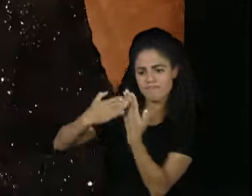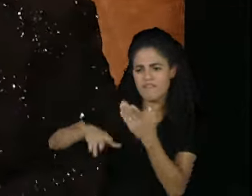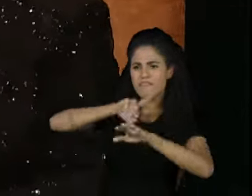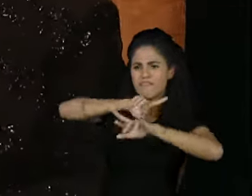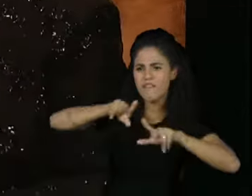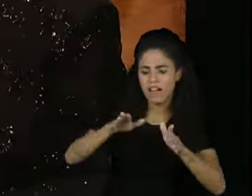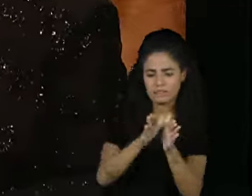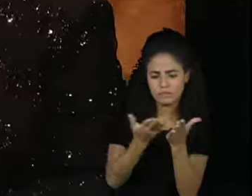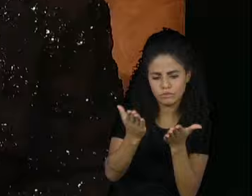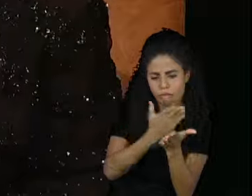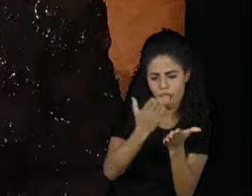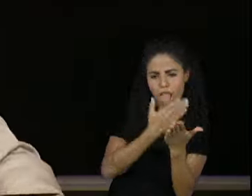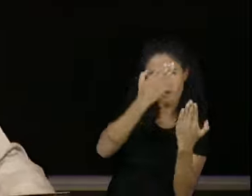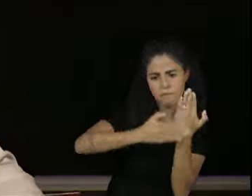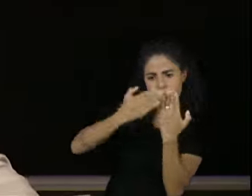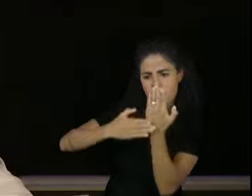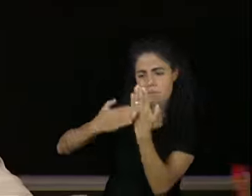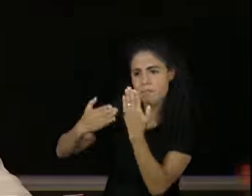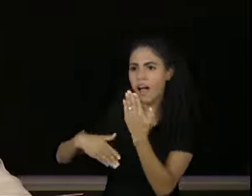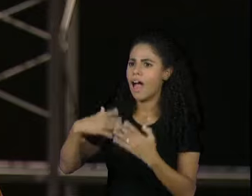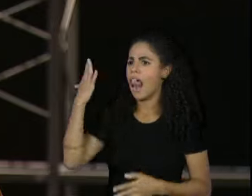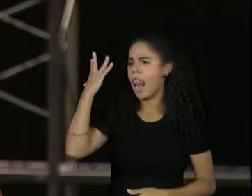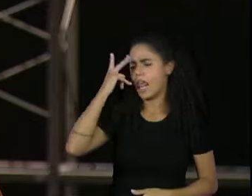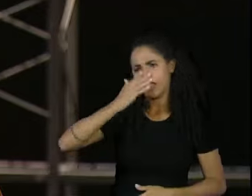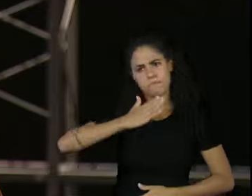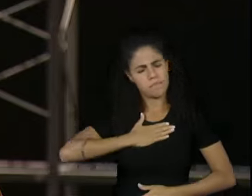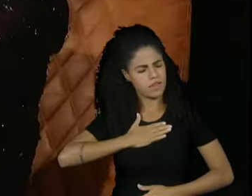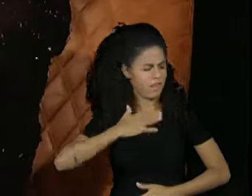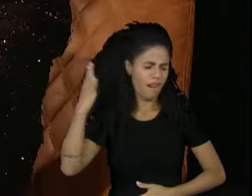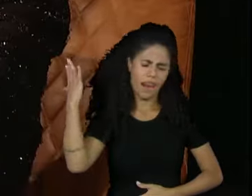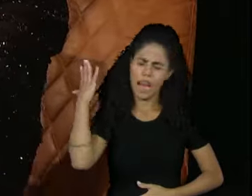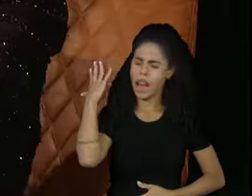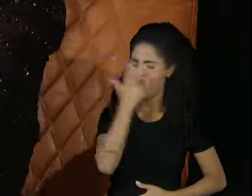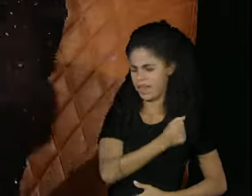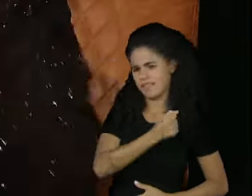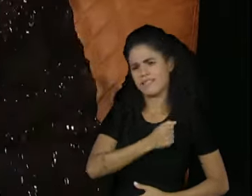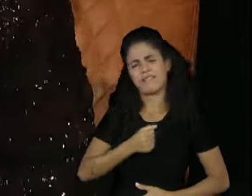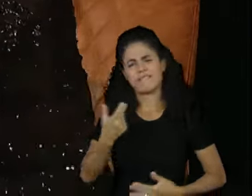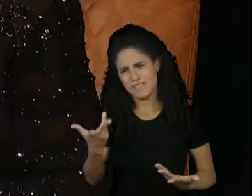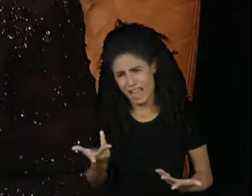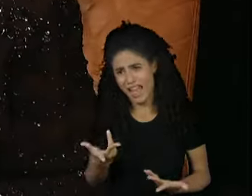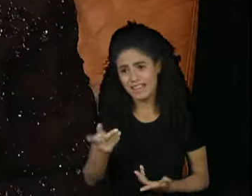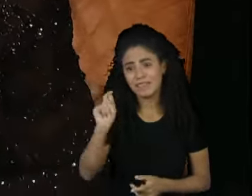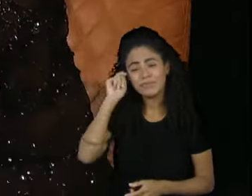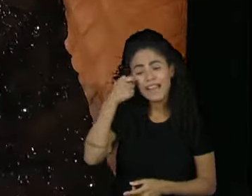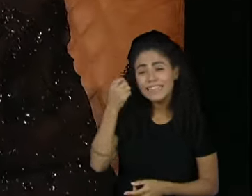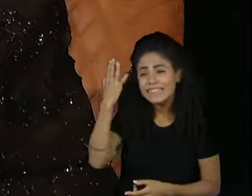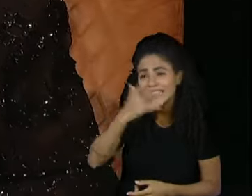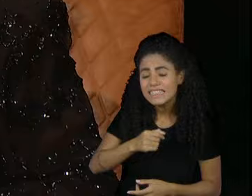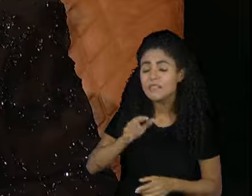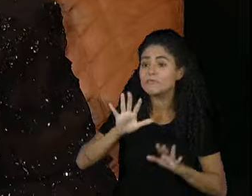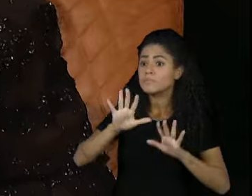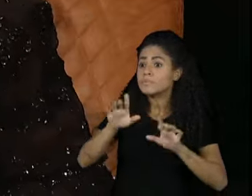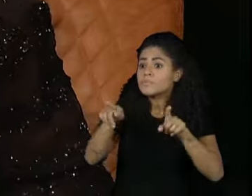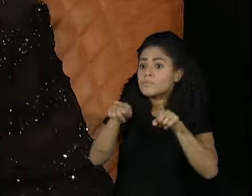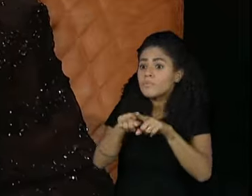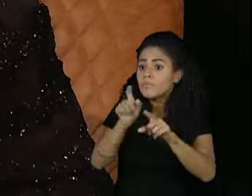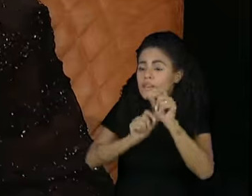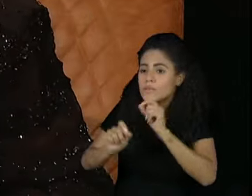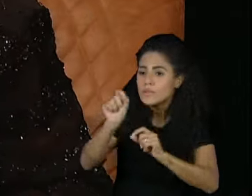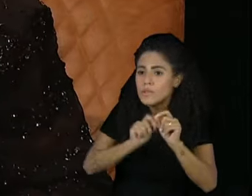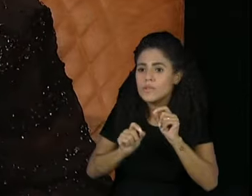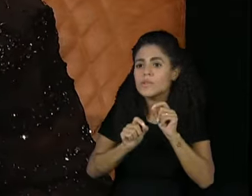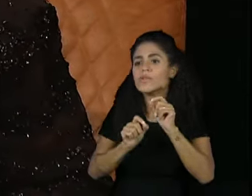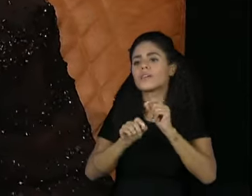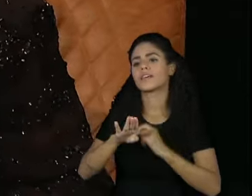mais bonita, juro por Deus. Ela tem um destaque assim, né? Porque ele é branco e preto, né? Muito lindo. E eu quero dizer para vocês que a